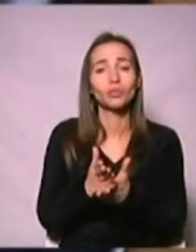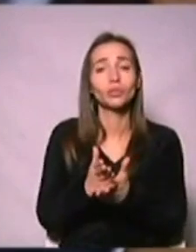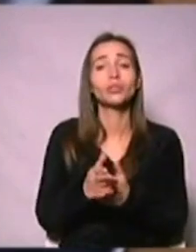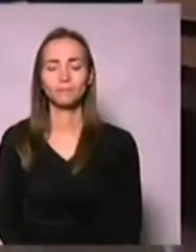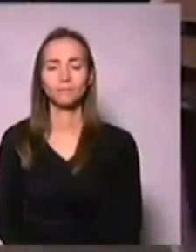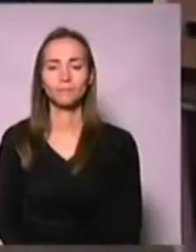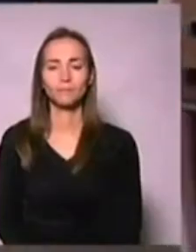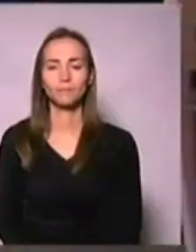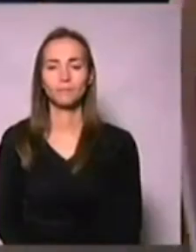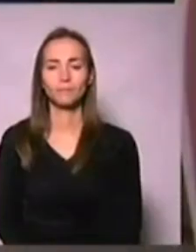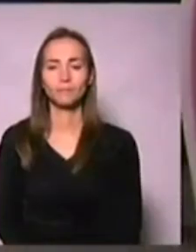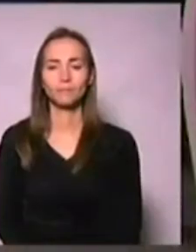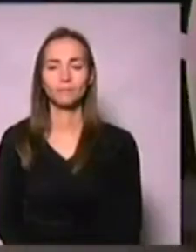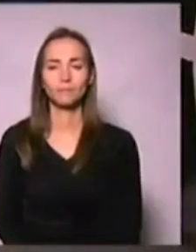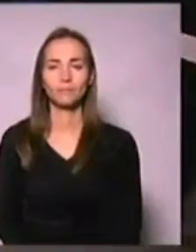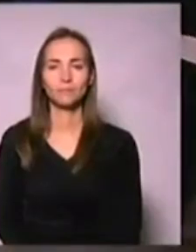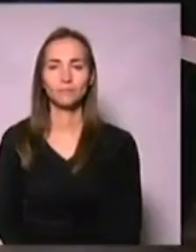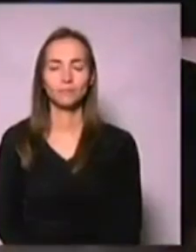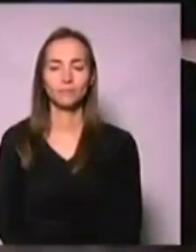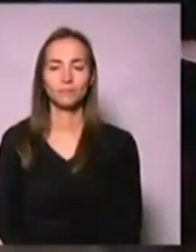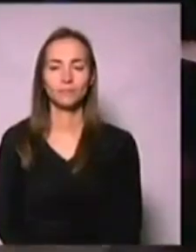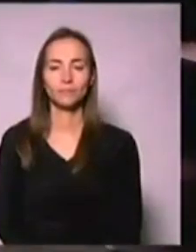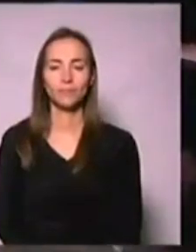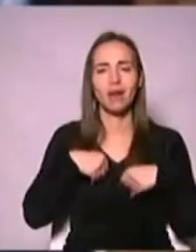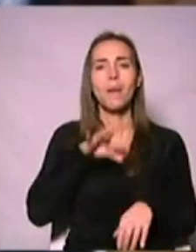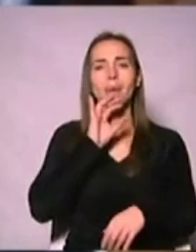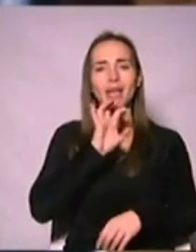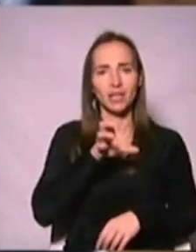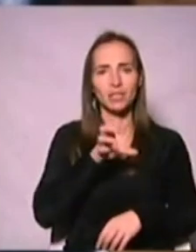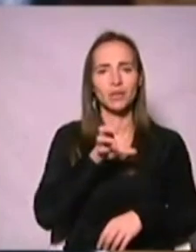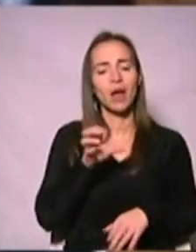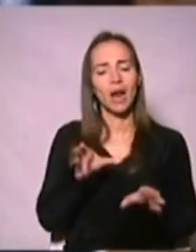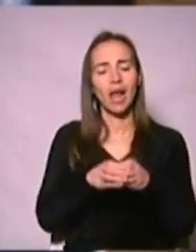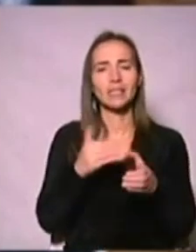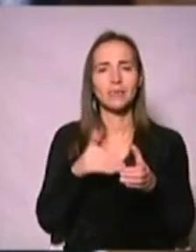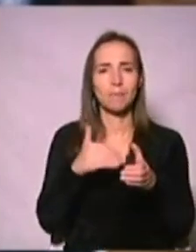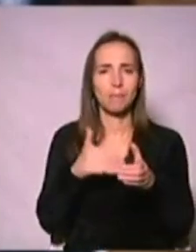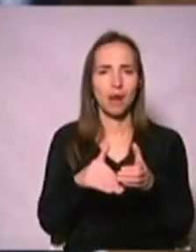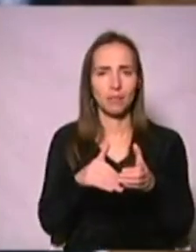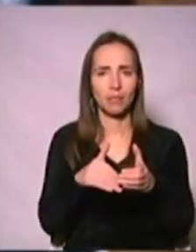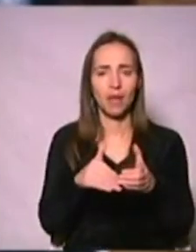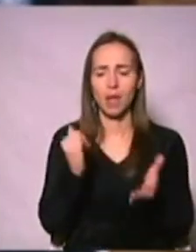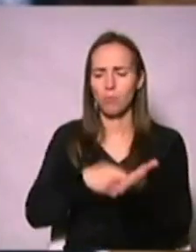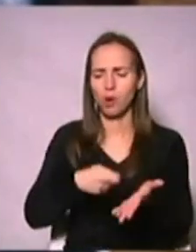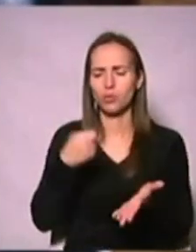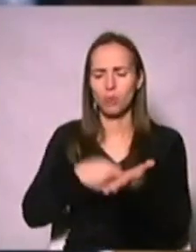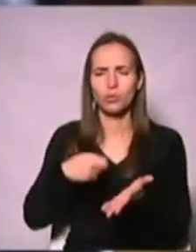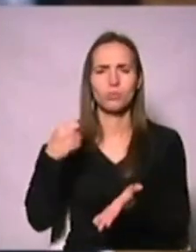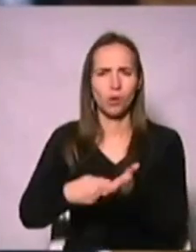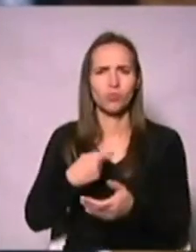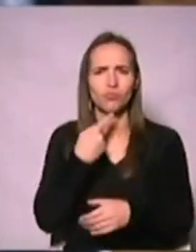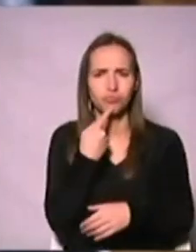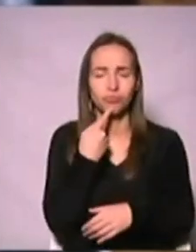nossos jovens para a imigração não é aceitável um país com a sua classe média sufocada em impostos e